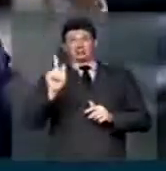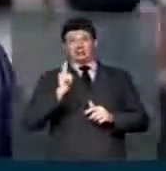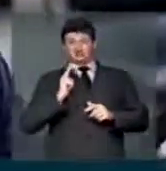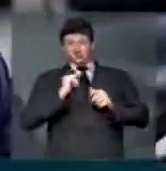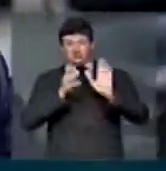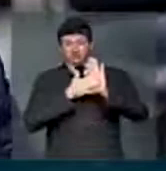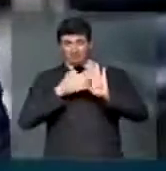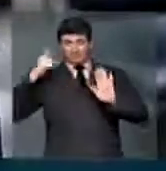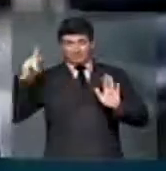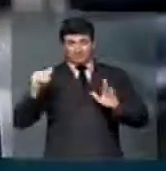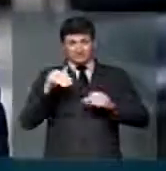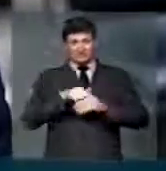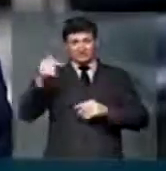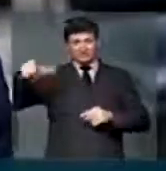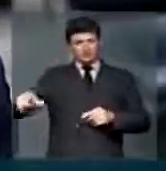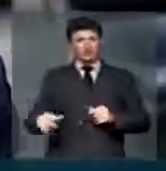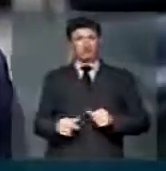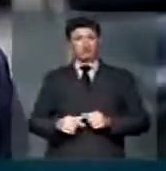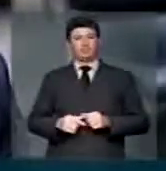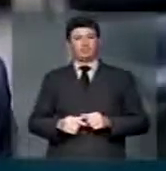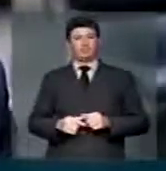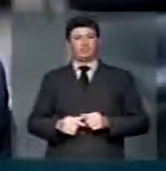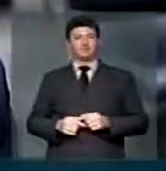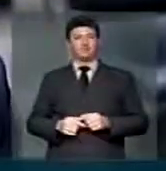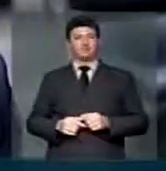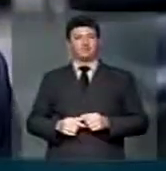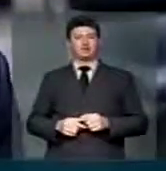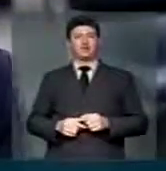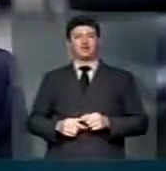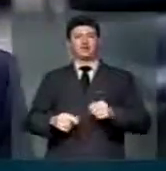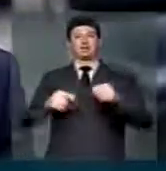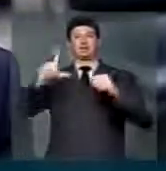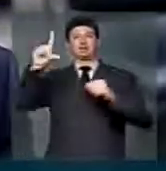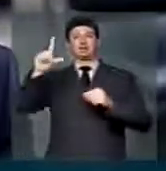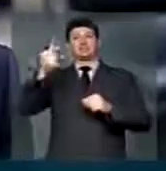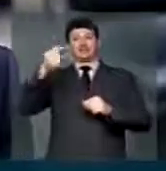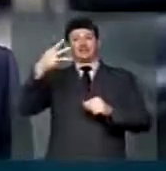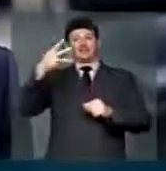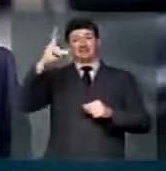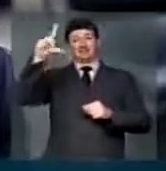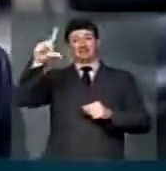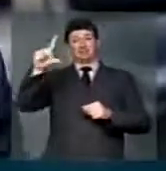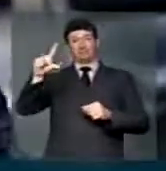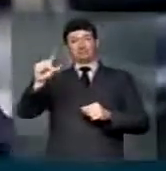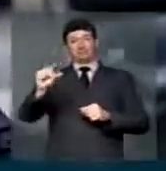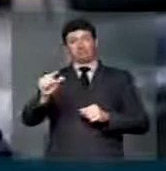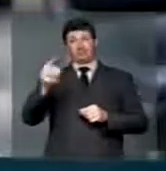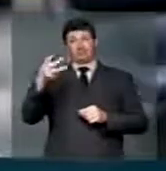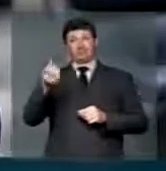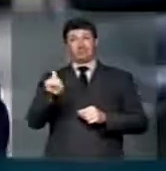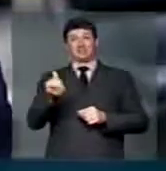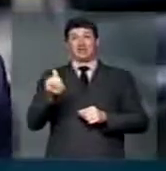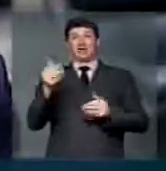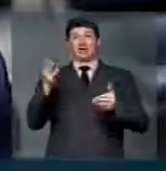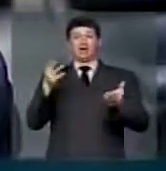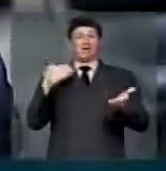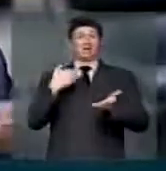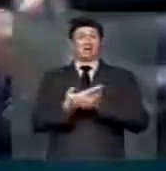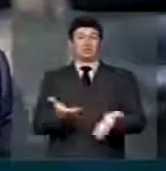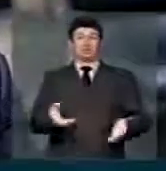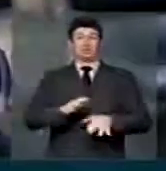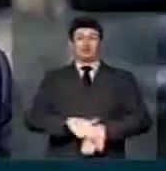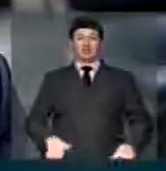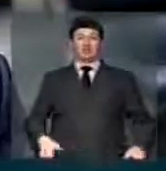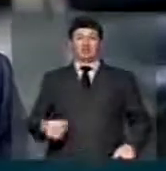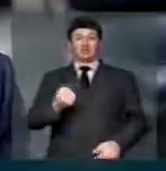proposta de candidatura à reeleição e ganhar no primeiro turno, ela caiu de 73% para 36%. E permanece até hoje.